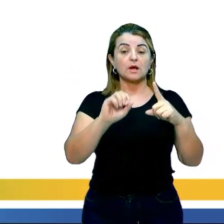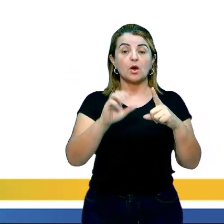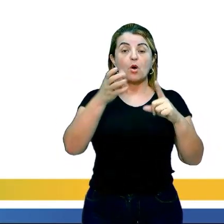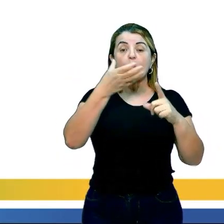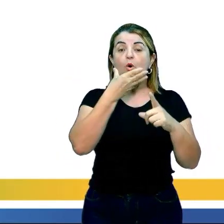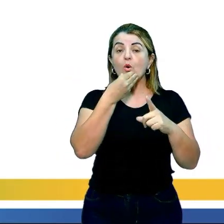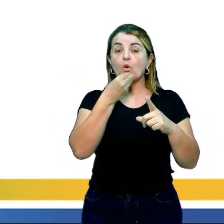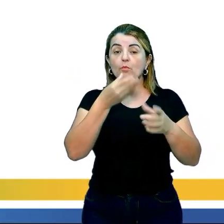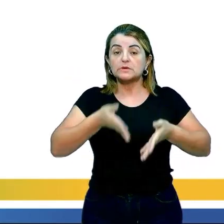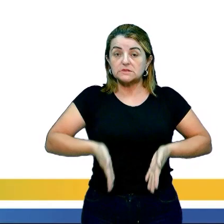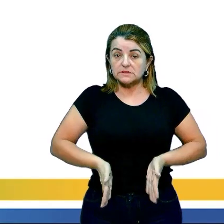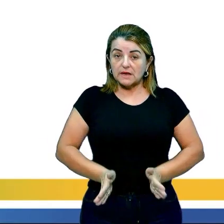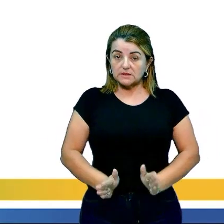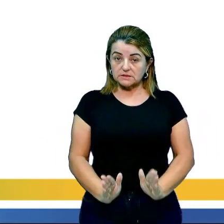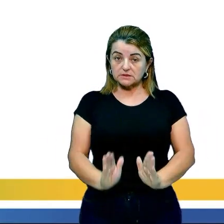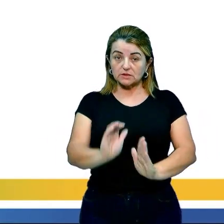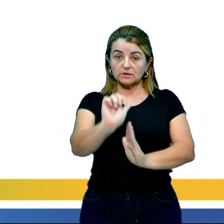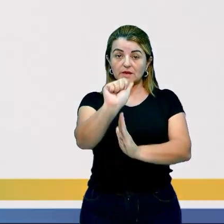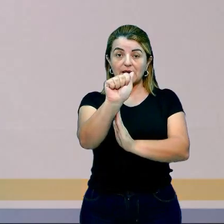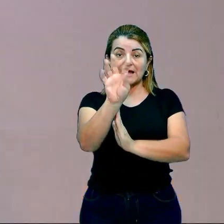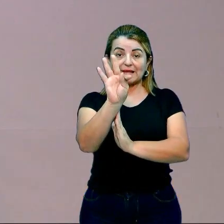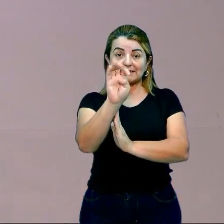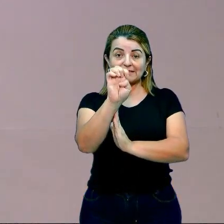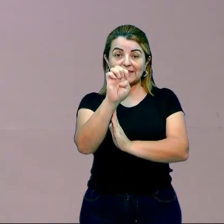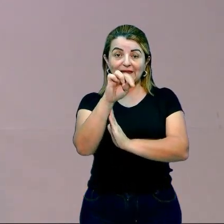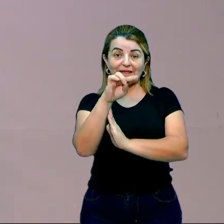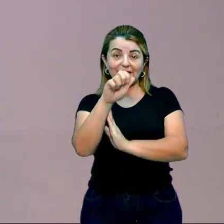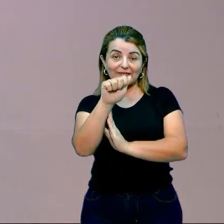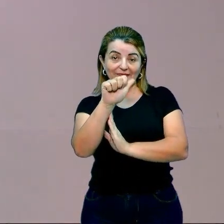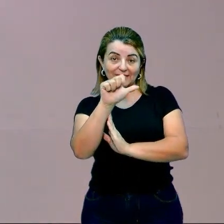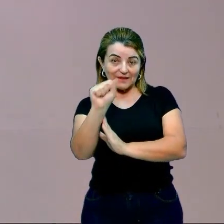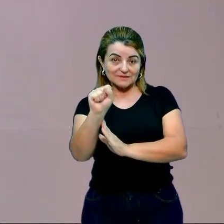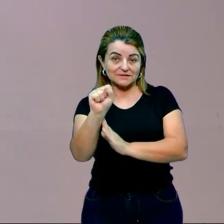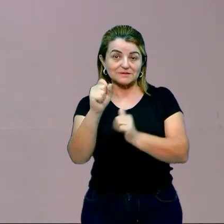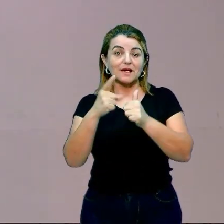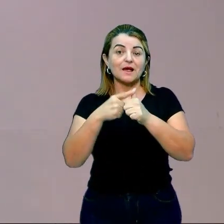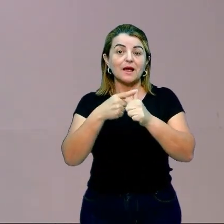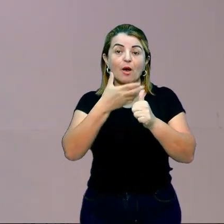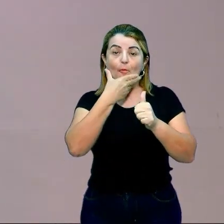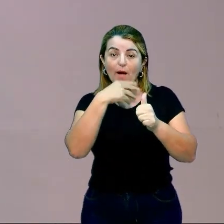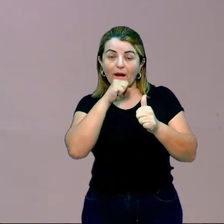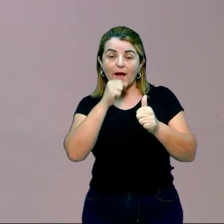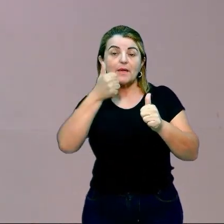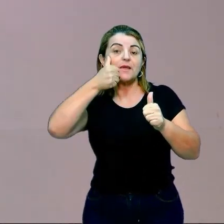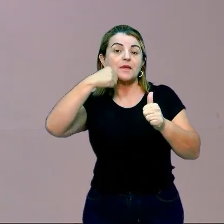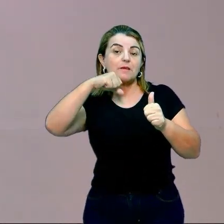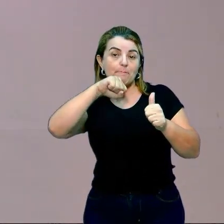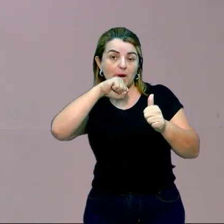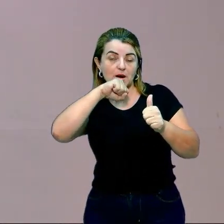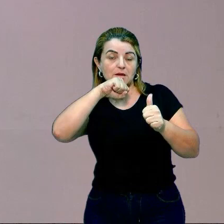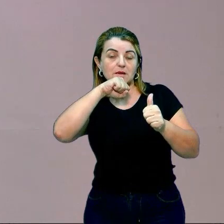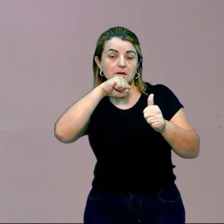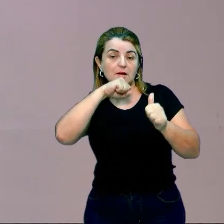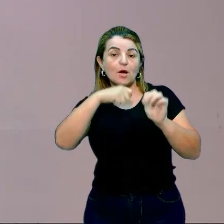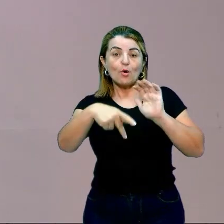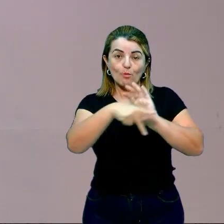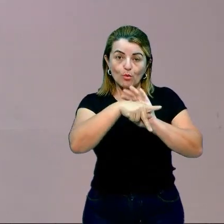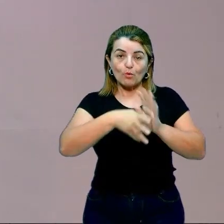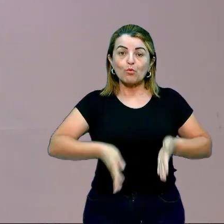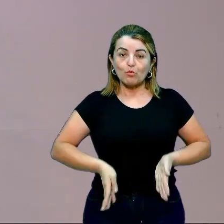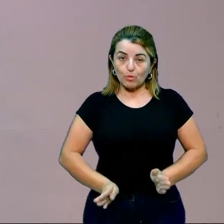nascido em Atenas de pai e mãe ateniense emprestem bem atenção nisso pai e mãe